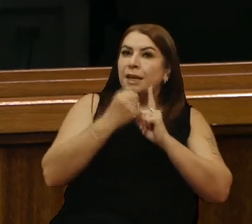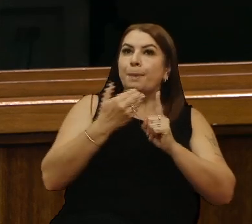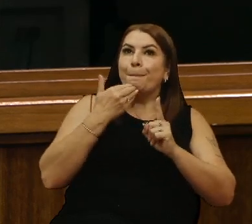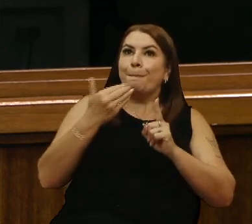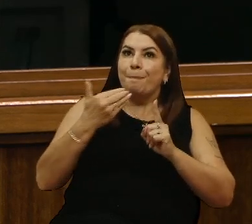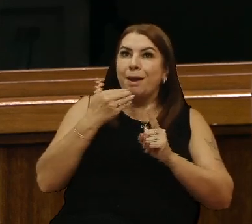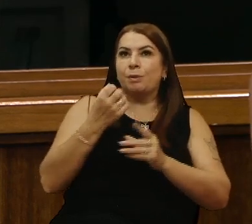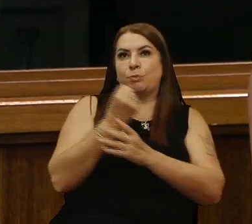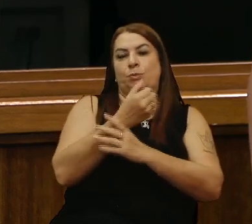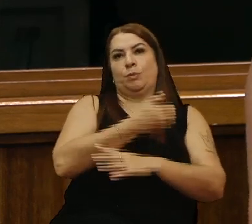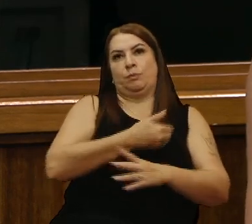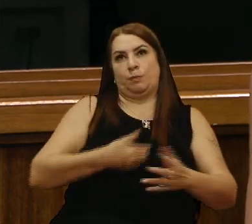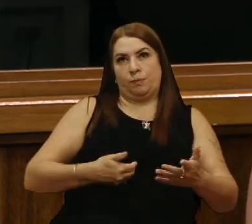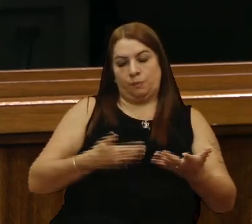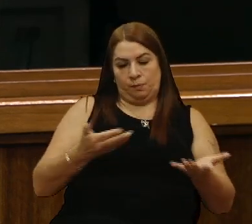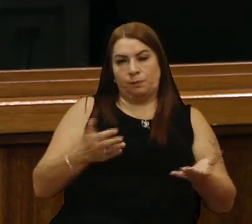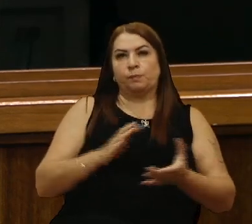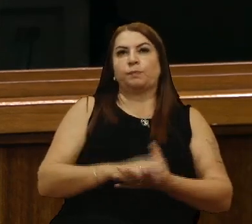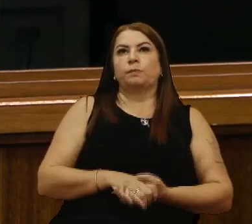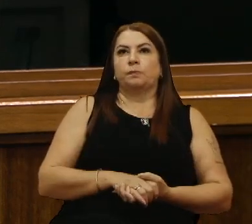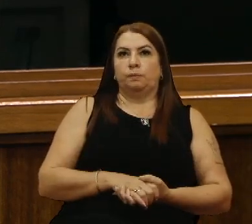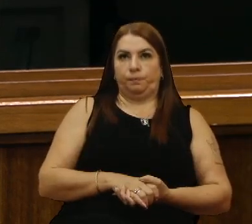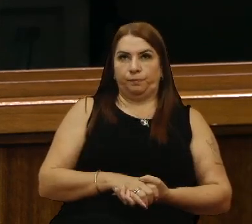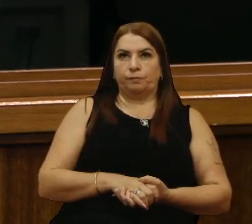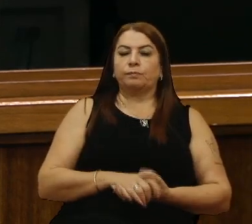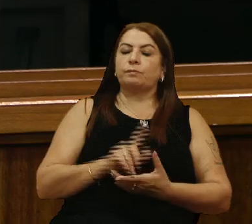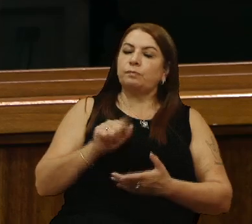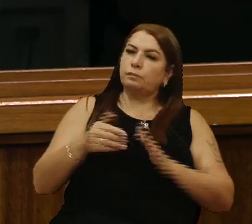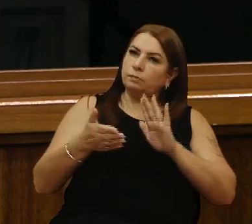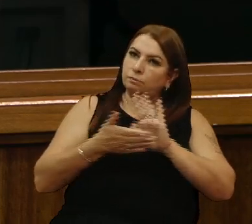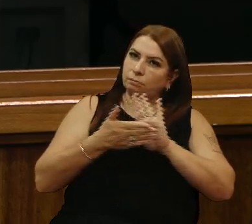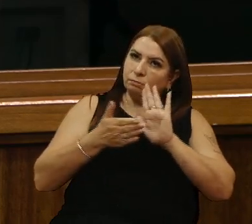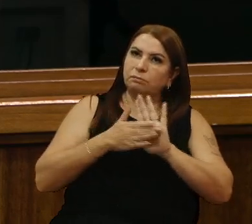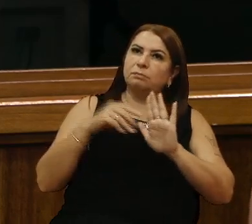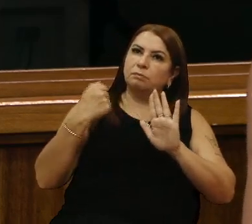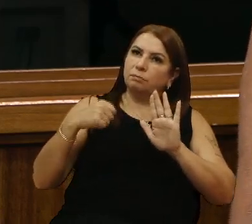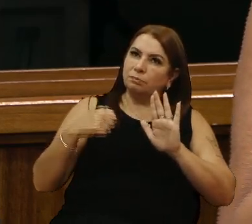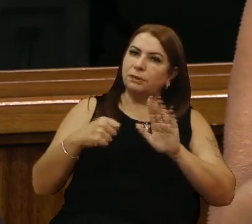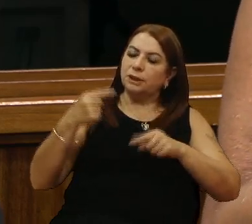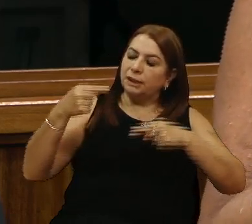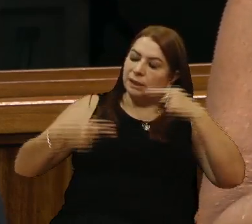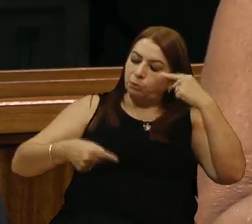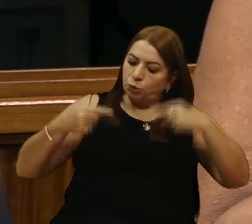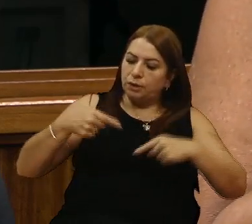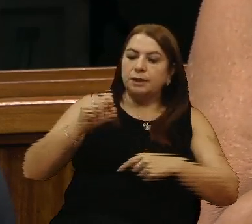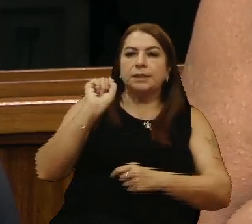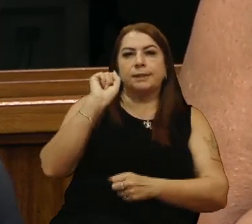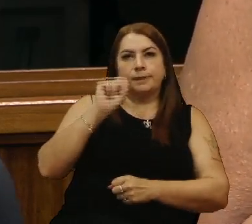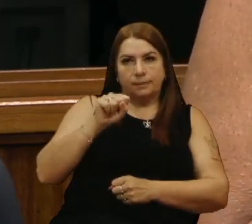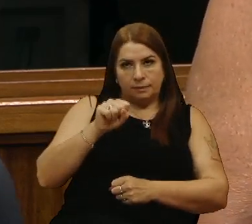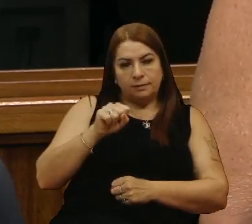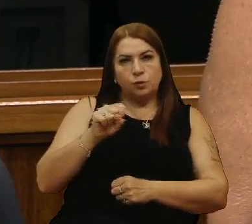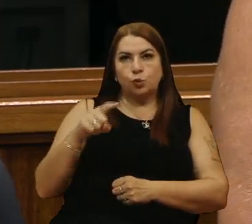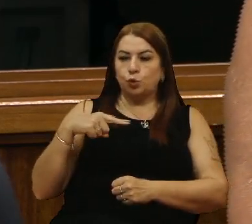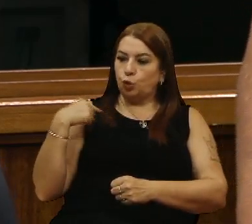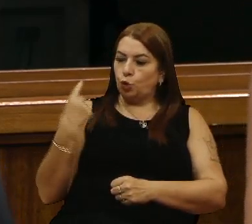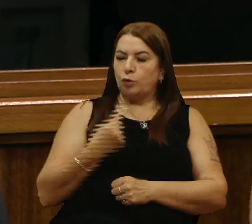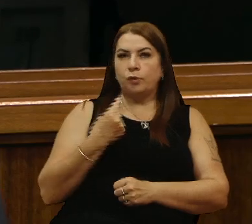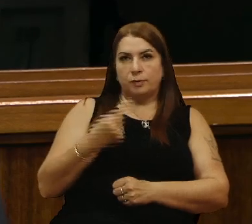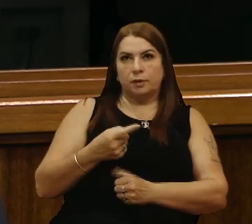por segurança pública. Então, é uma pauta que precisa ser debatida, sim.